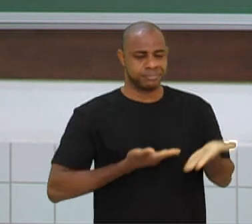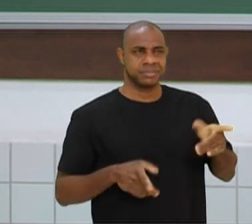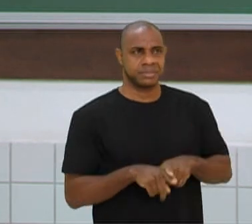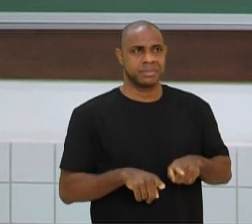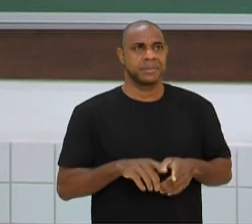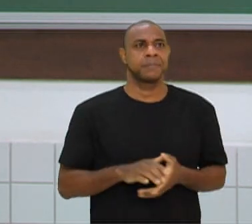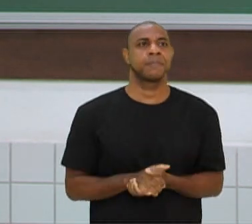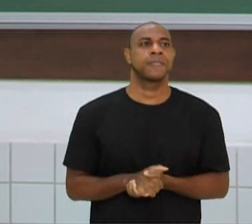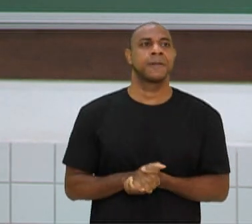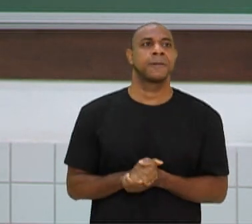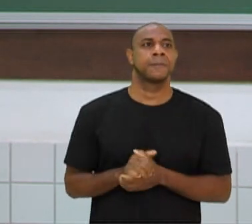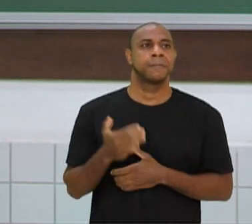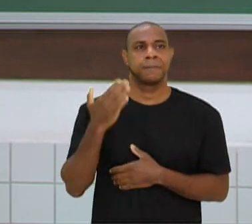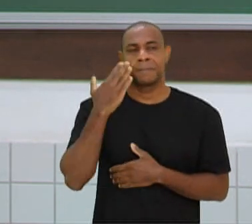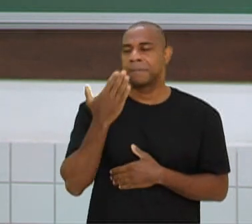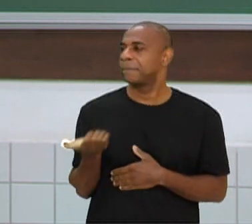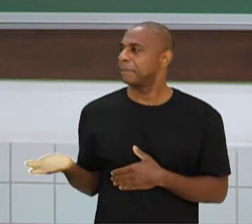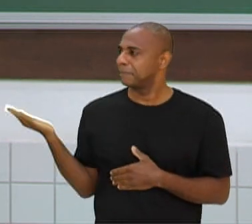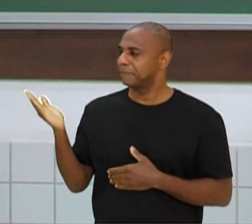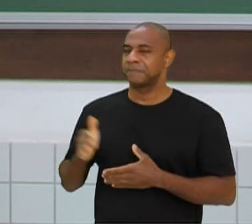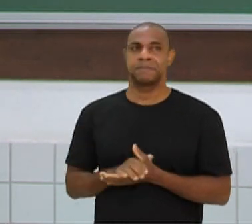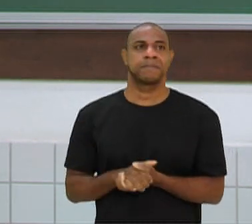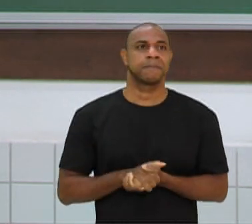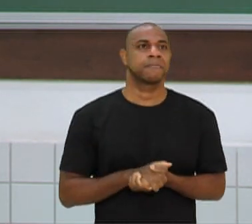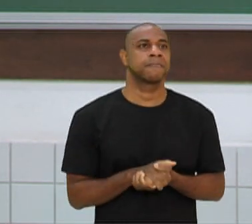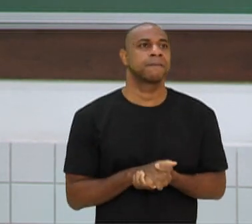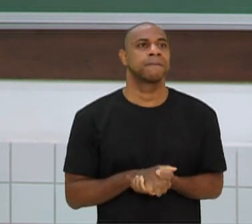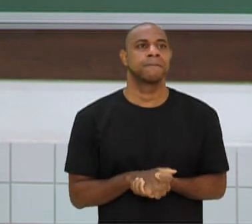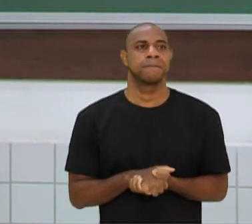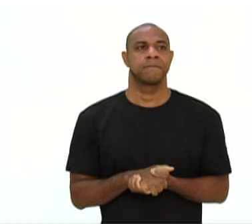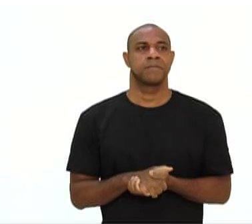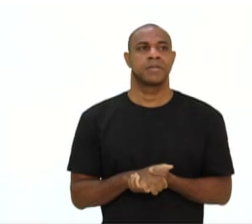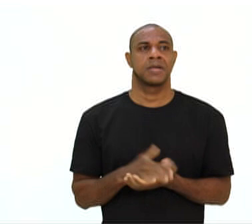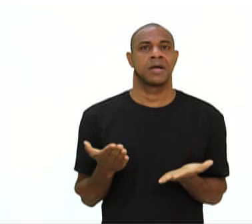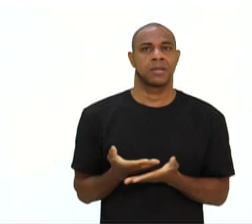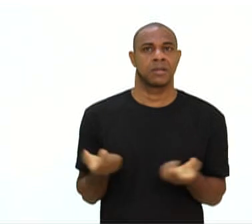família. What time is it? It's a quiz time.